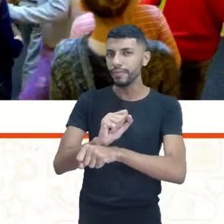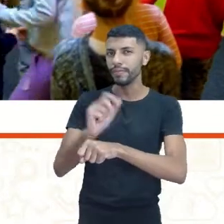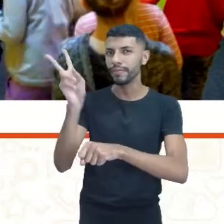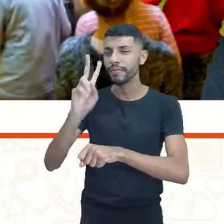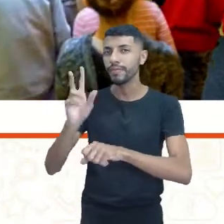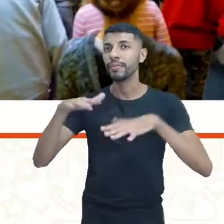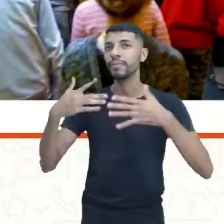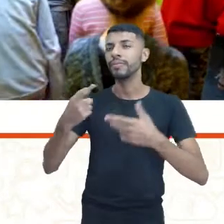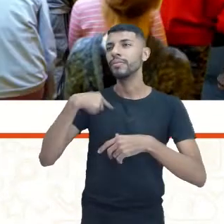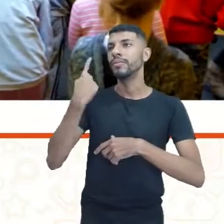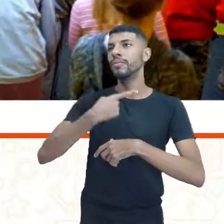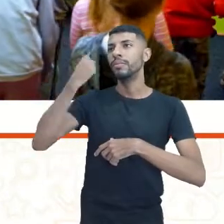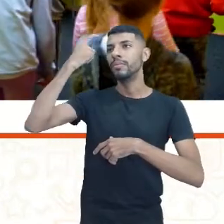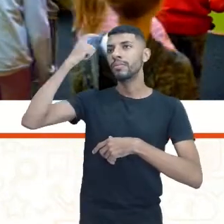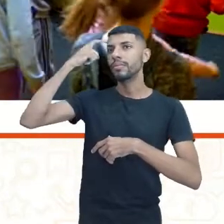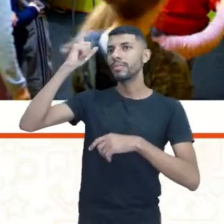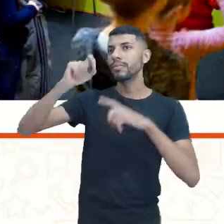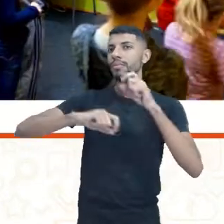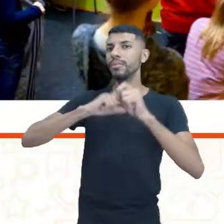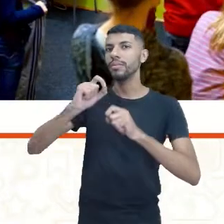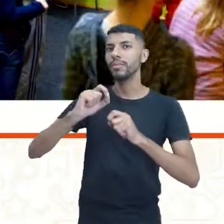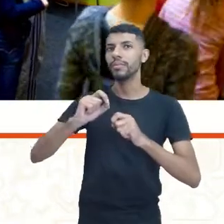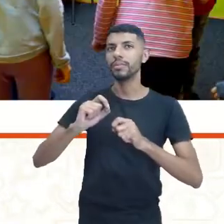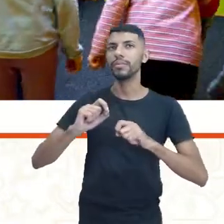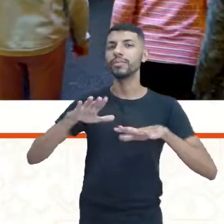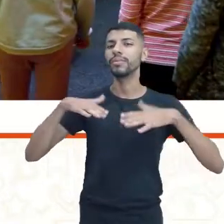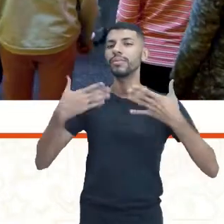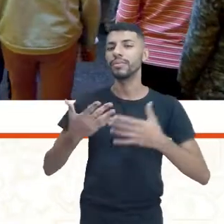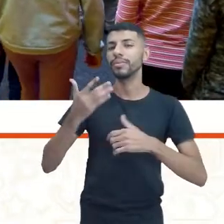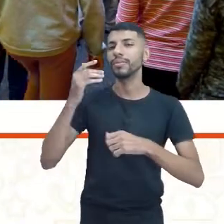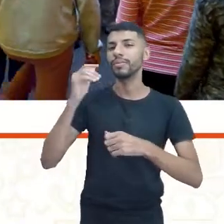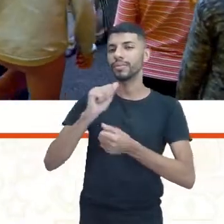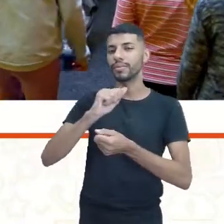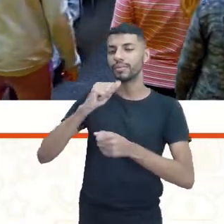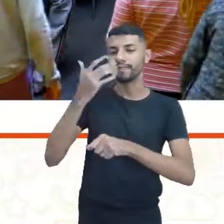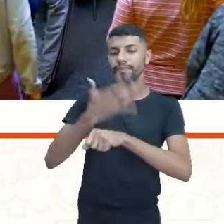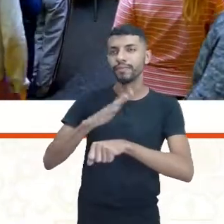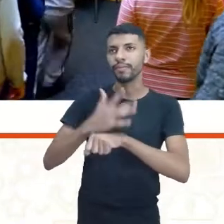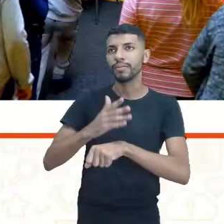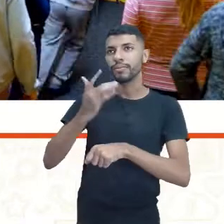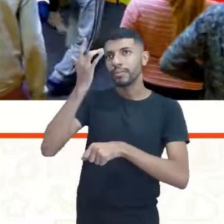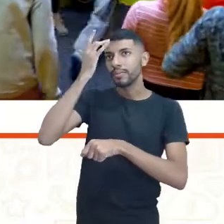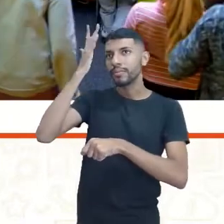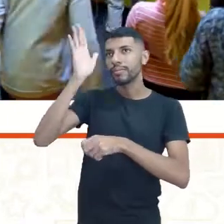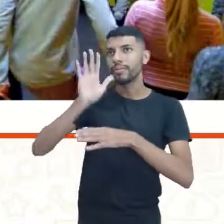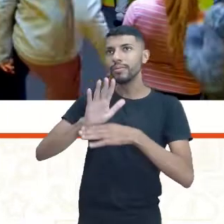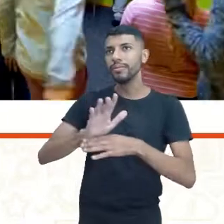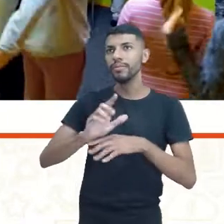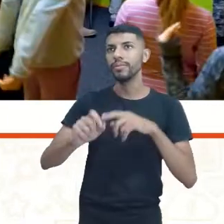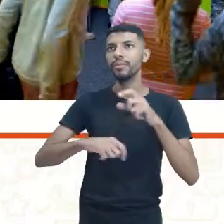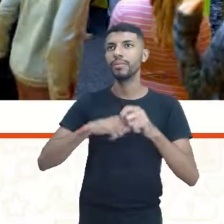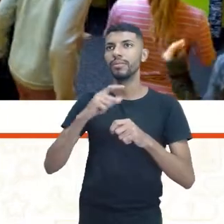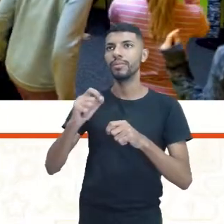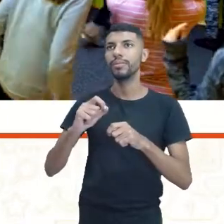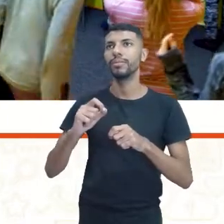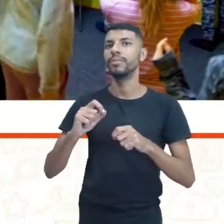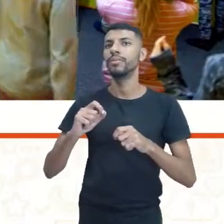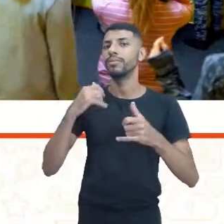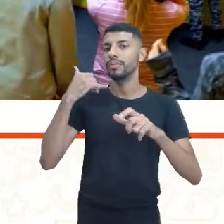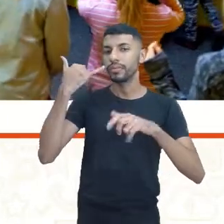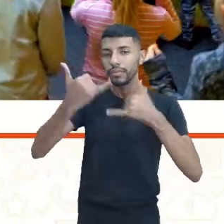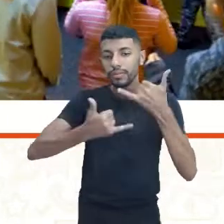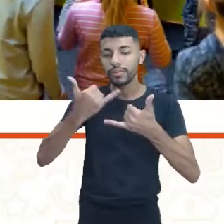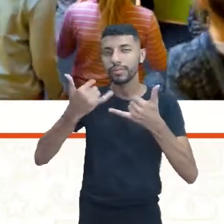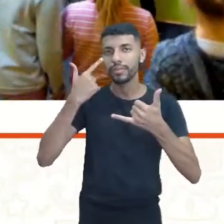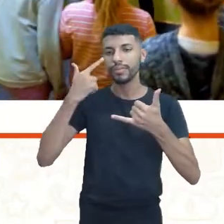está pensando que tipo de atividade facilitaria, né, essa participação, esse engajamento desse estudante. Os